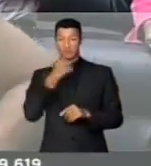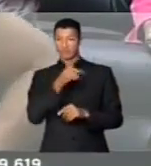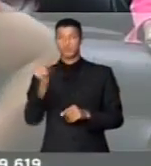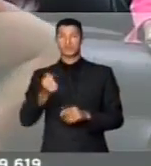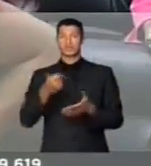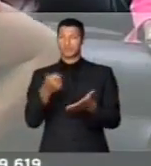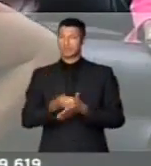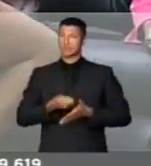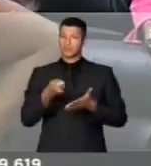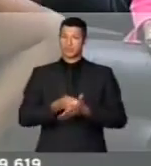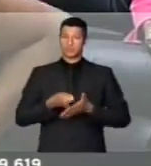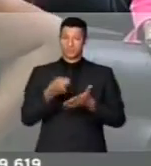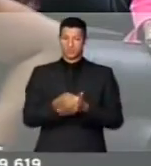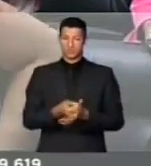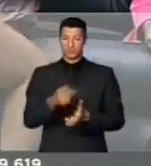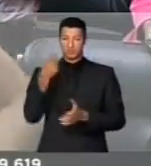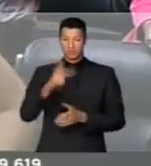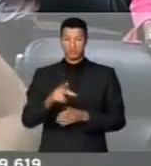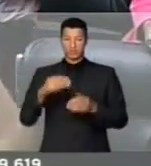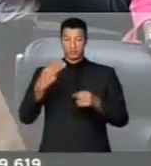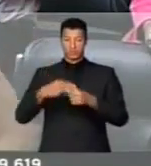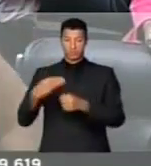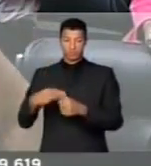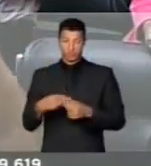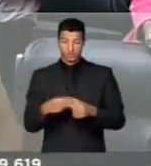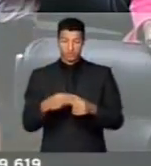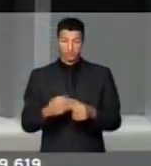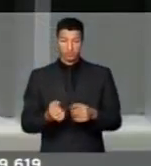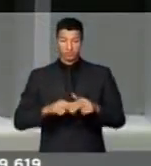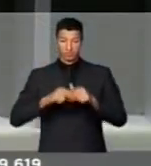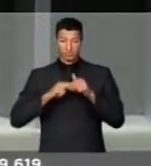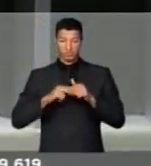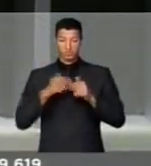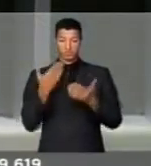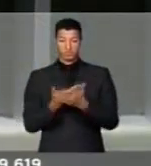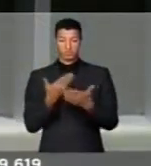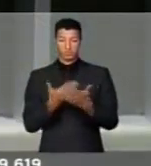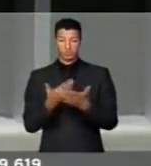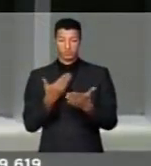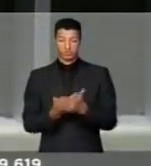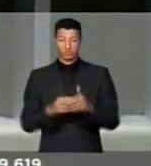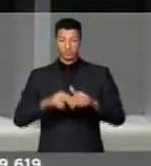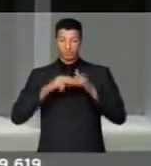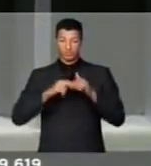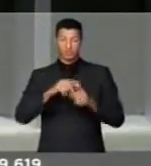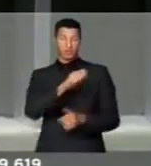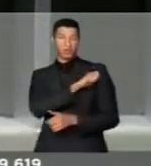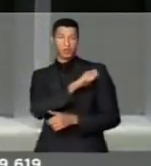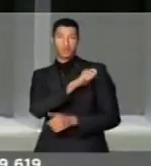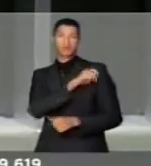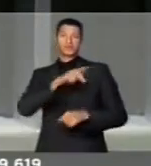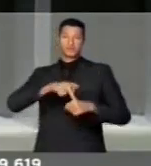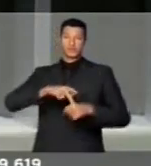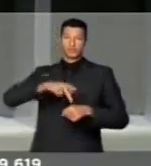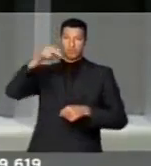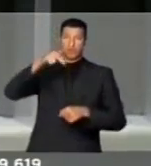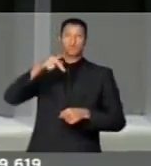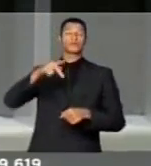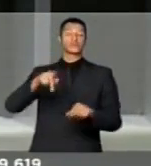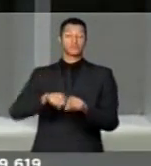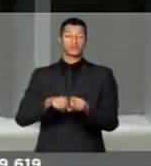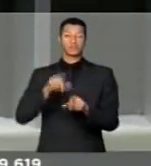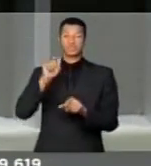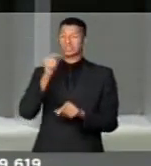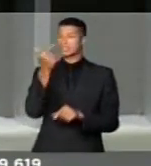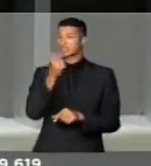ser cobrados nos seus municípios pelos estudantes, pelos alunos de pós-graduação